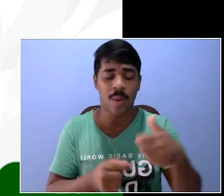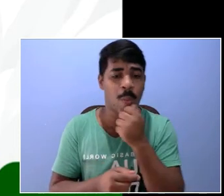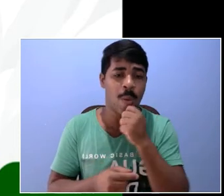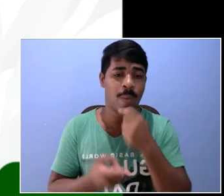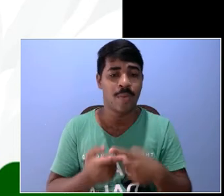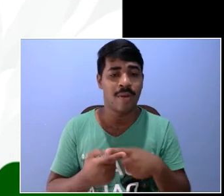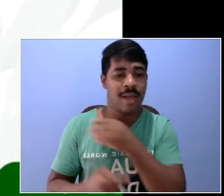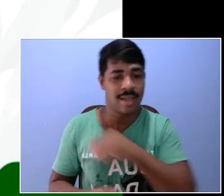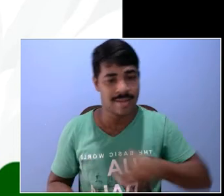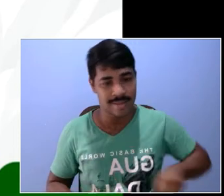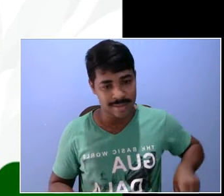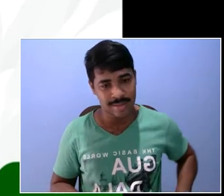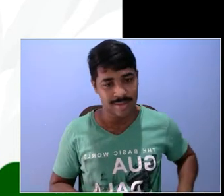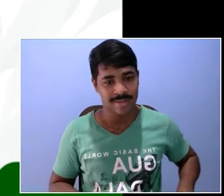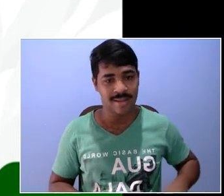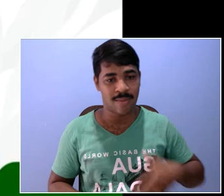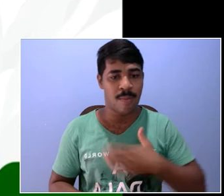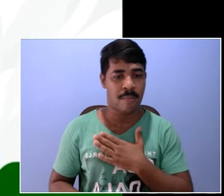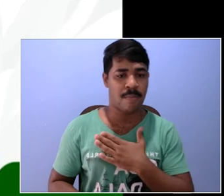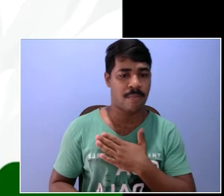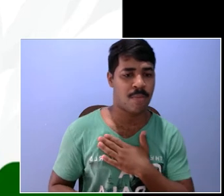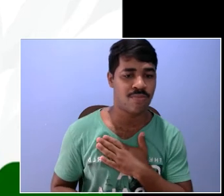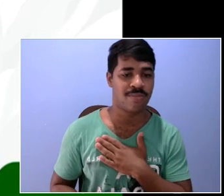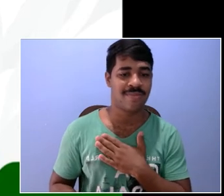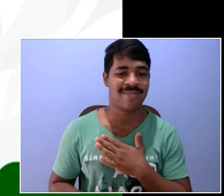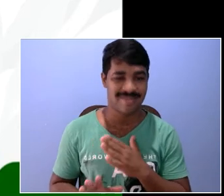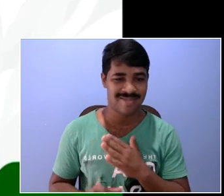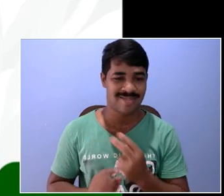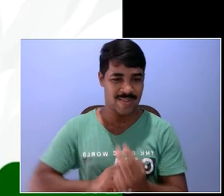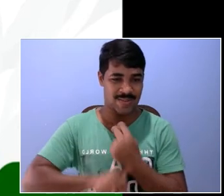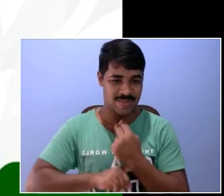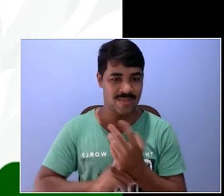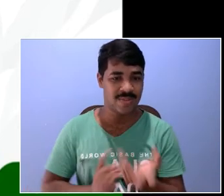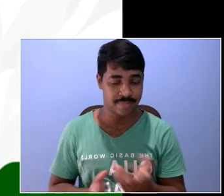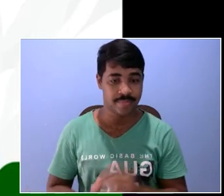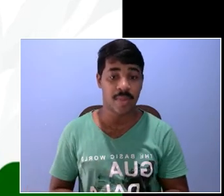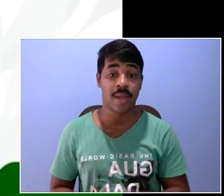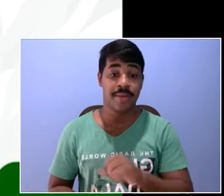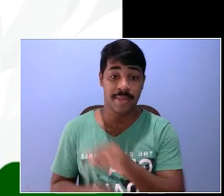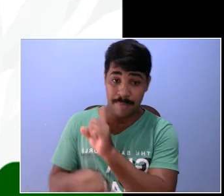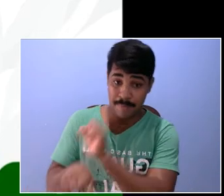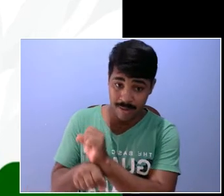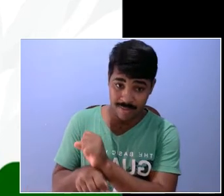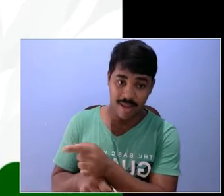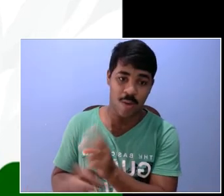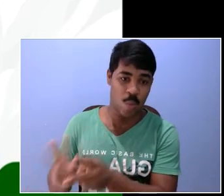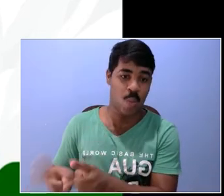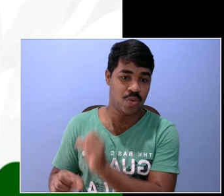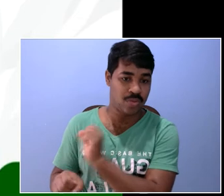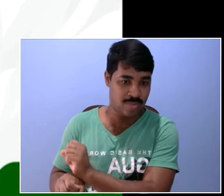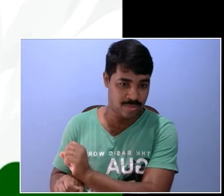bom? Então lembre-se, tendência do corpo é parado, continuar parado, e movimento, continuar em movimento. É por isso que quando